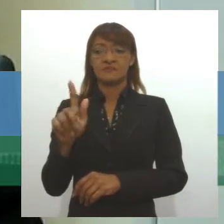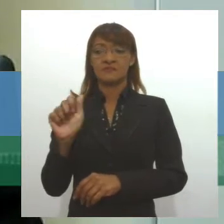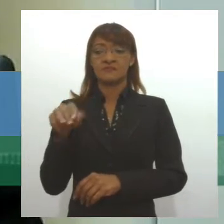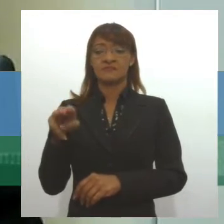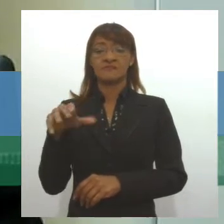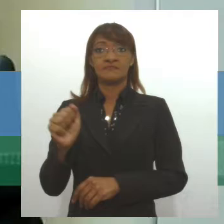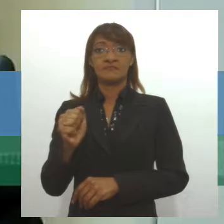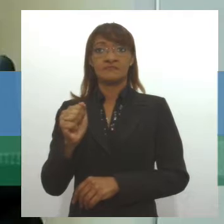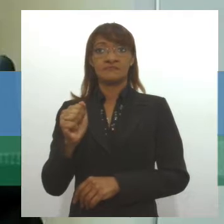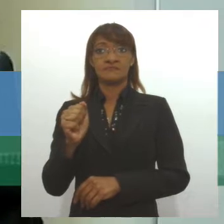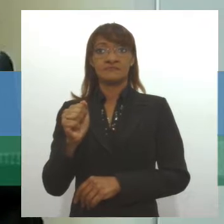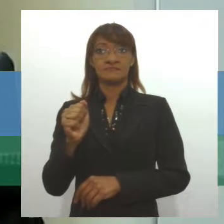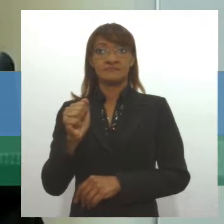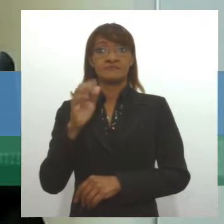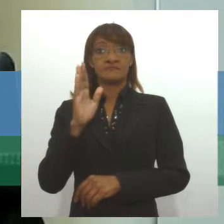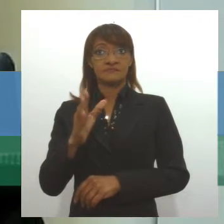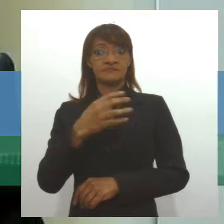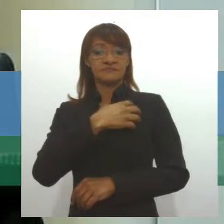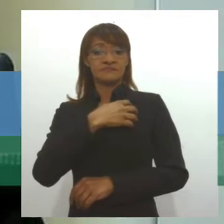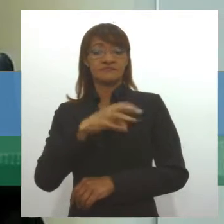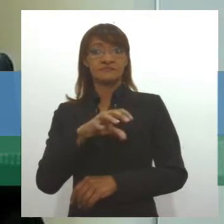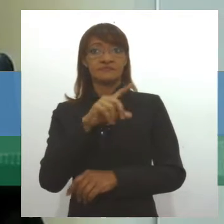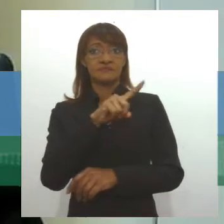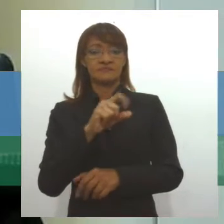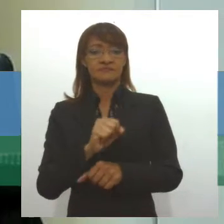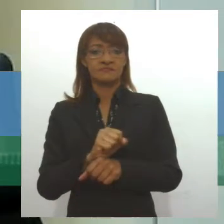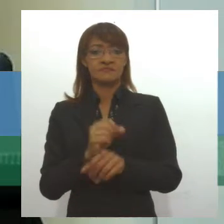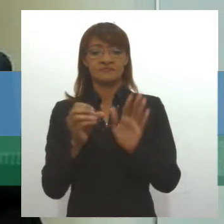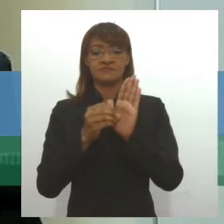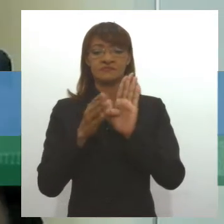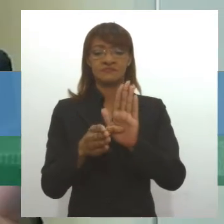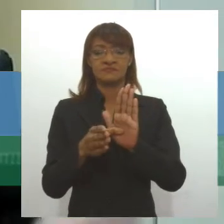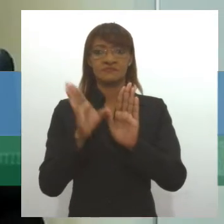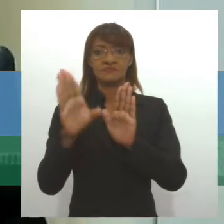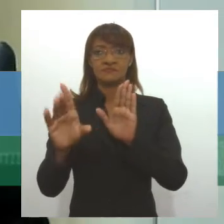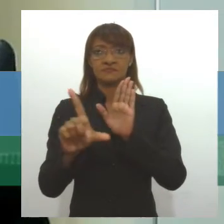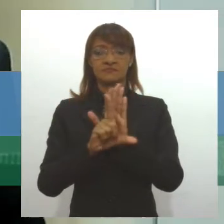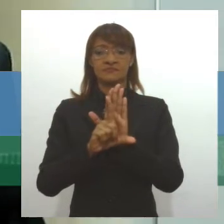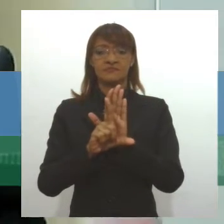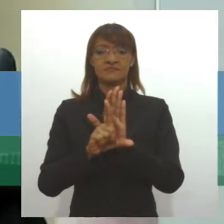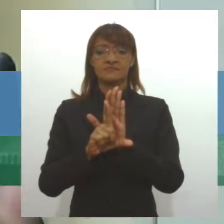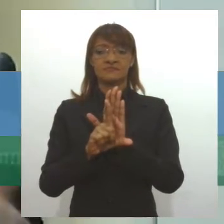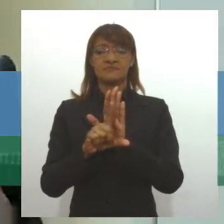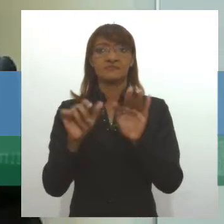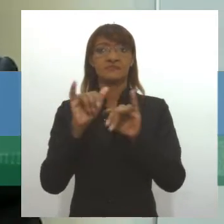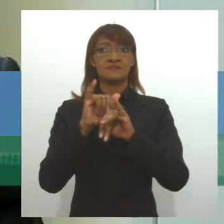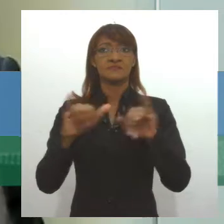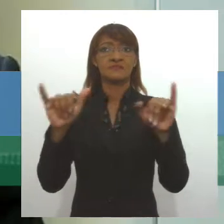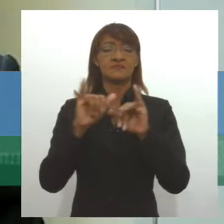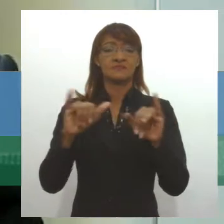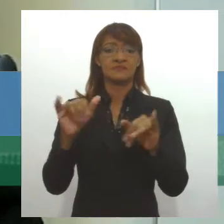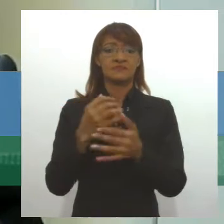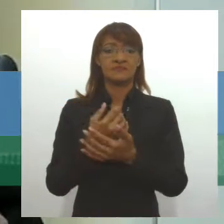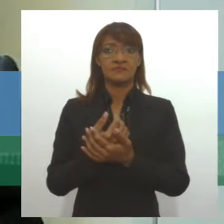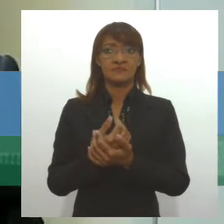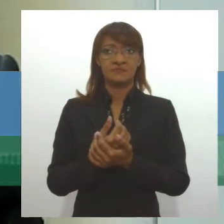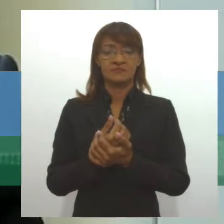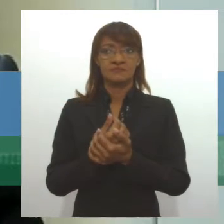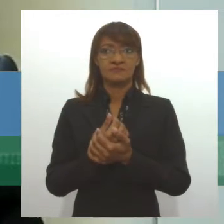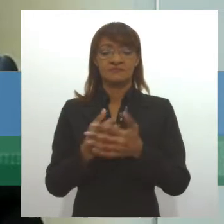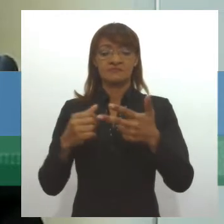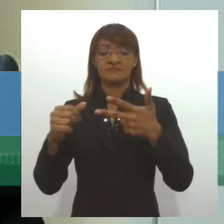Bahia, nós fizemos um requerimento, de acordo com a Lei de Acesso à Informação, para que o Poder